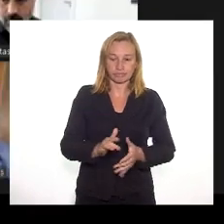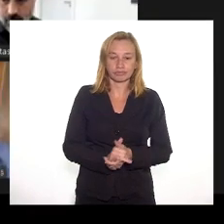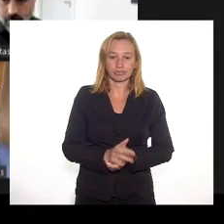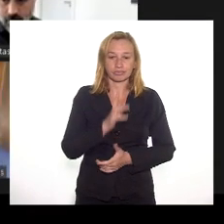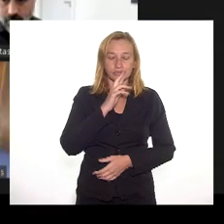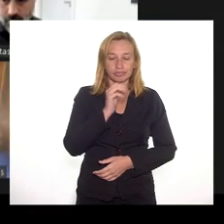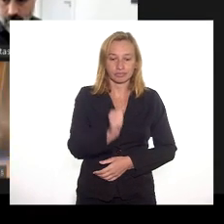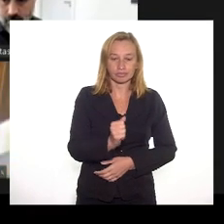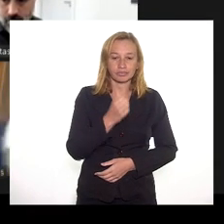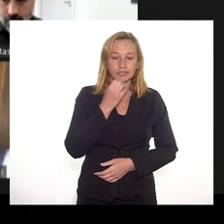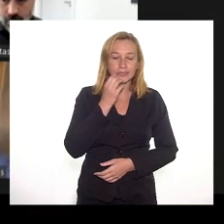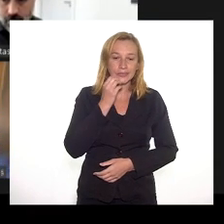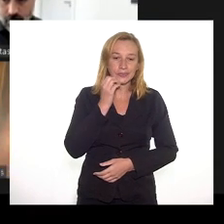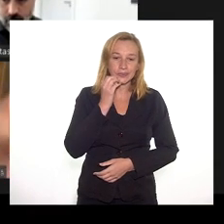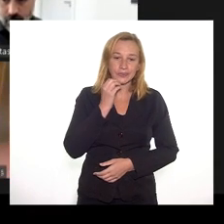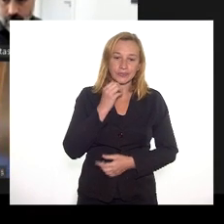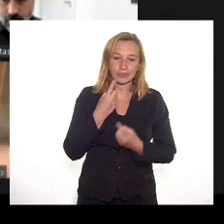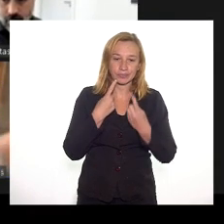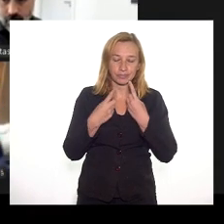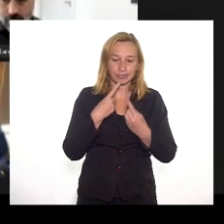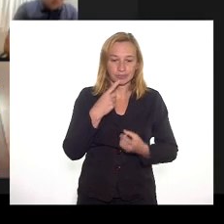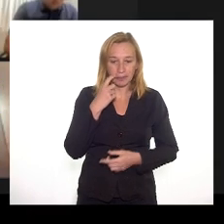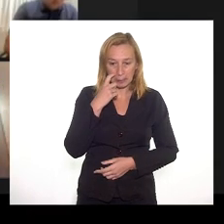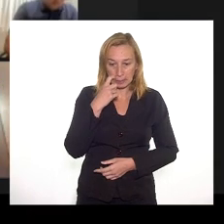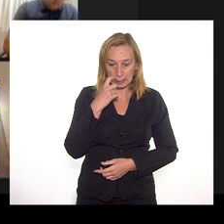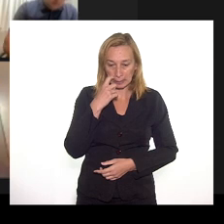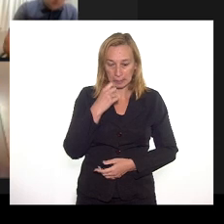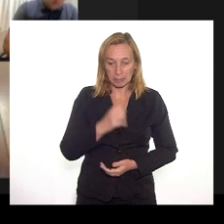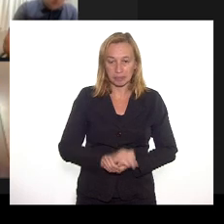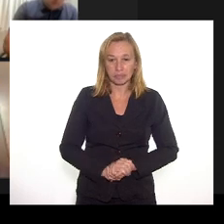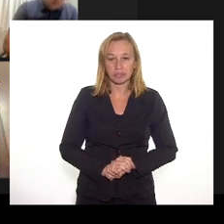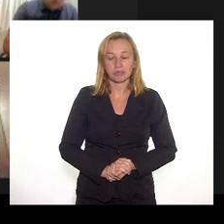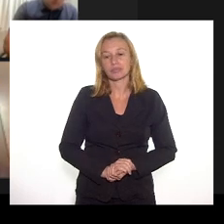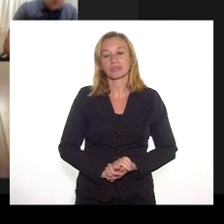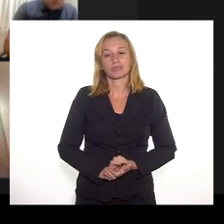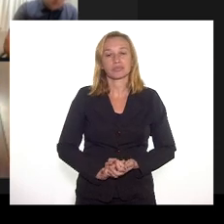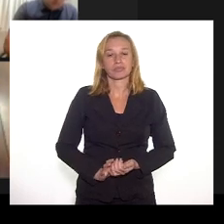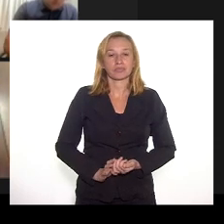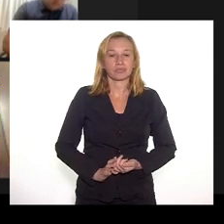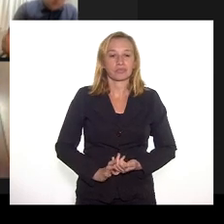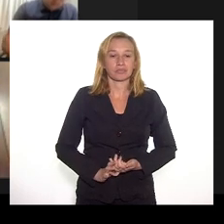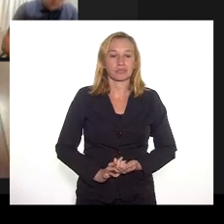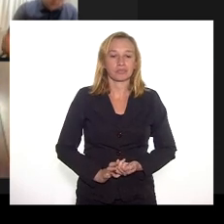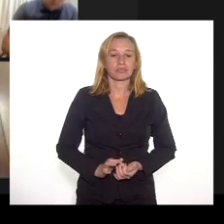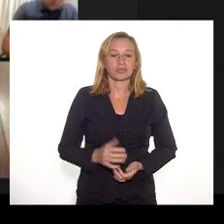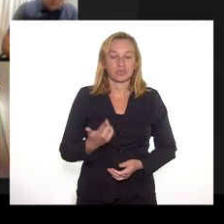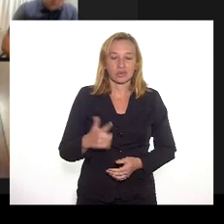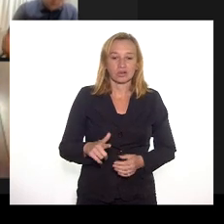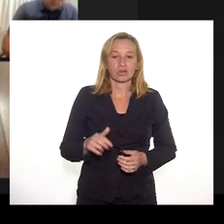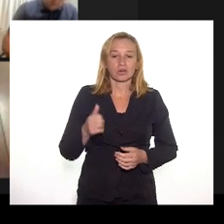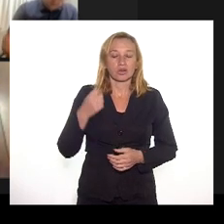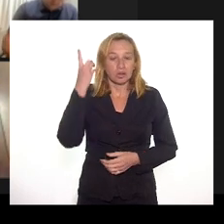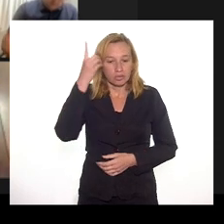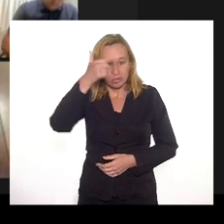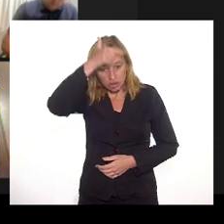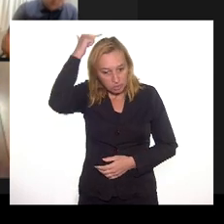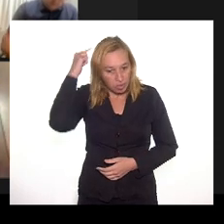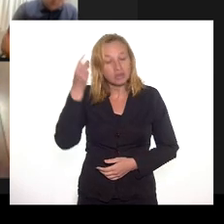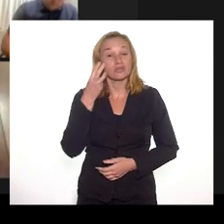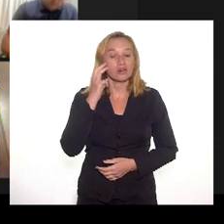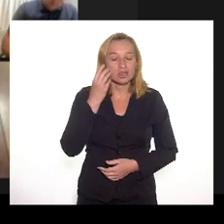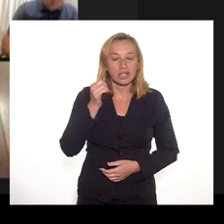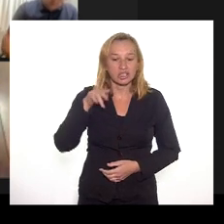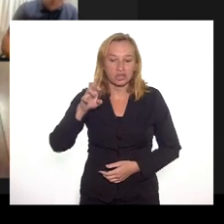também para discutir. Rodrigo Amorim para discutir. Então, vamos de novo. Estão escritos Luiz Paulo, Valdec, Alexandre